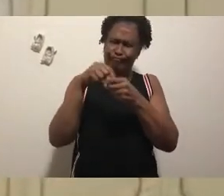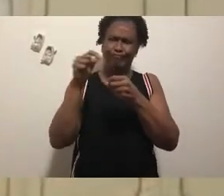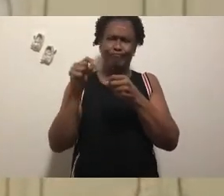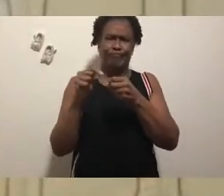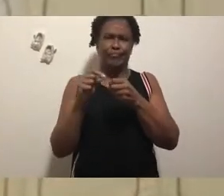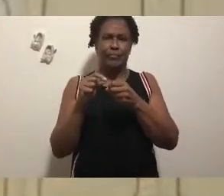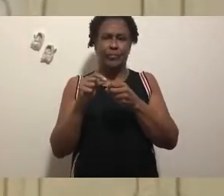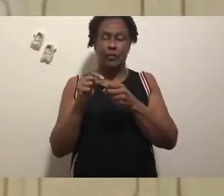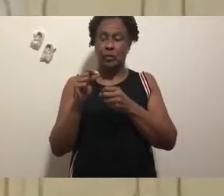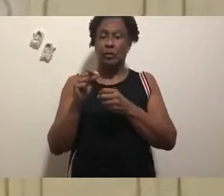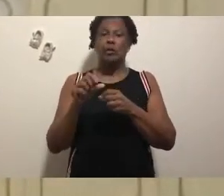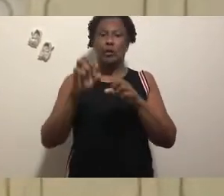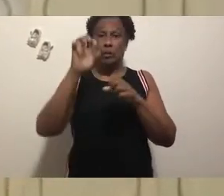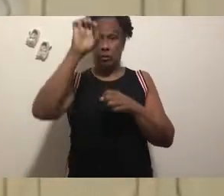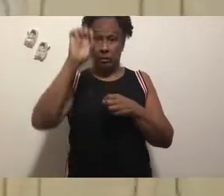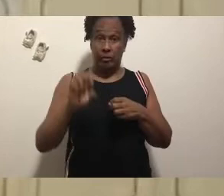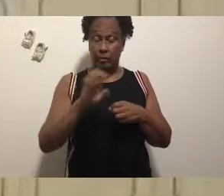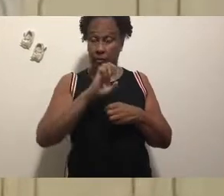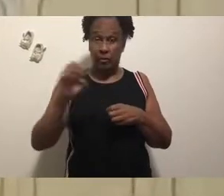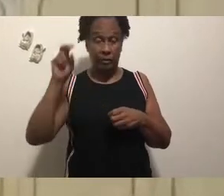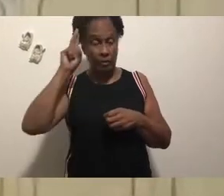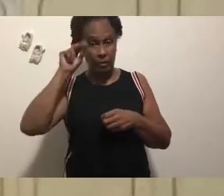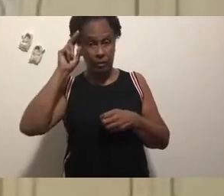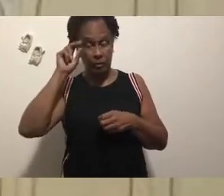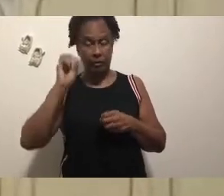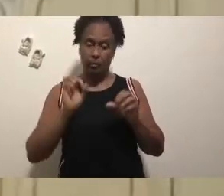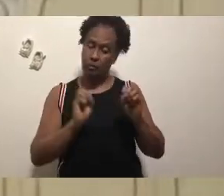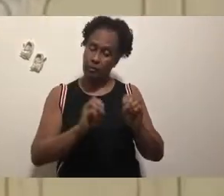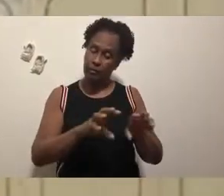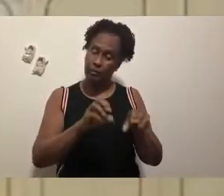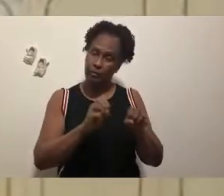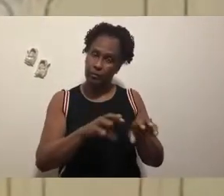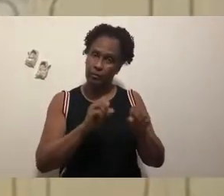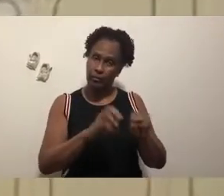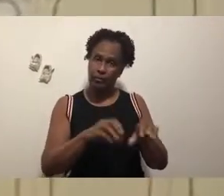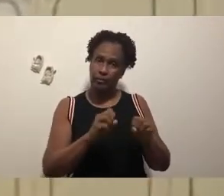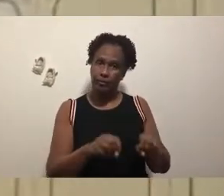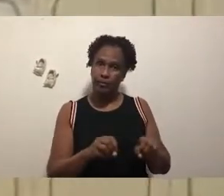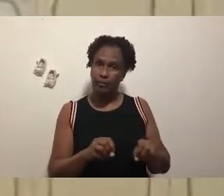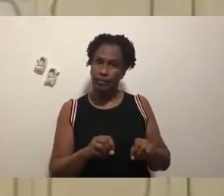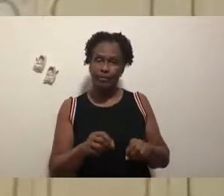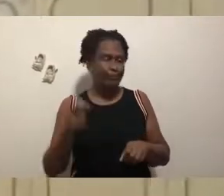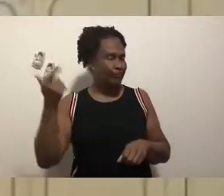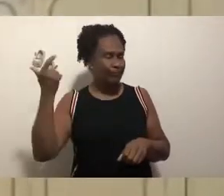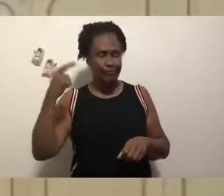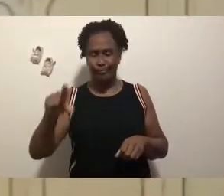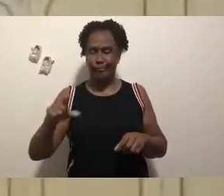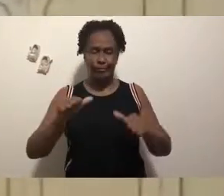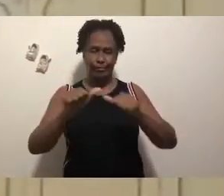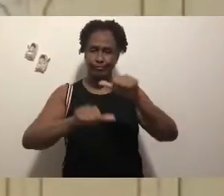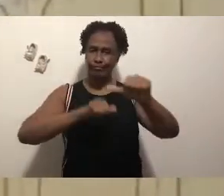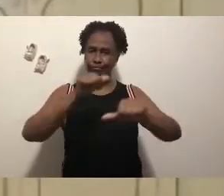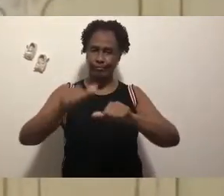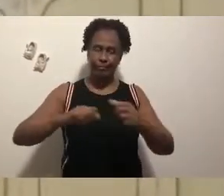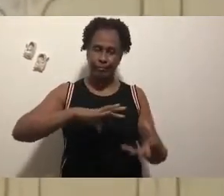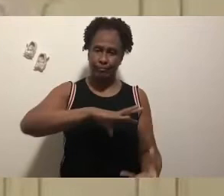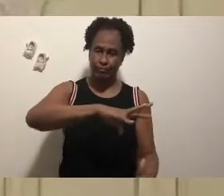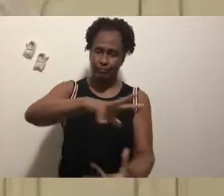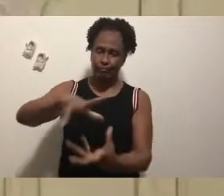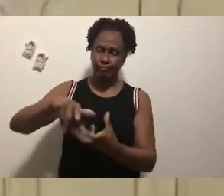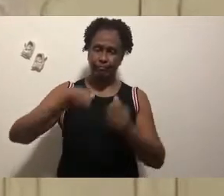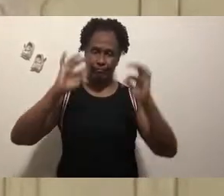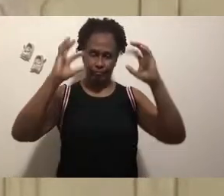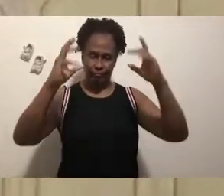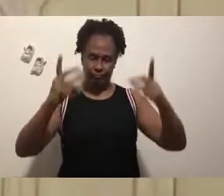e a historinha vêm nos ensinar que é impossível mudar o mundo inteiro, mas é